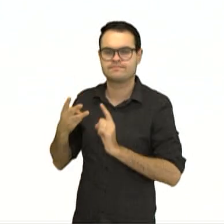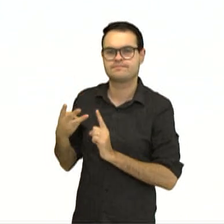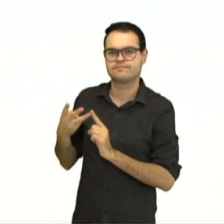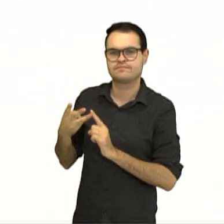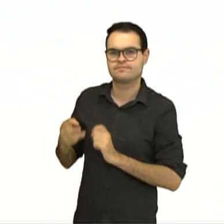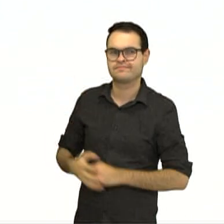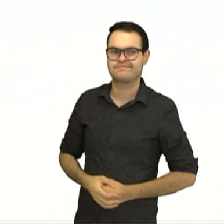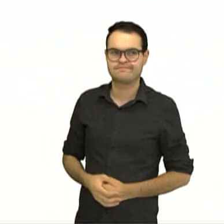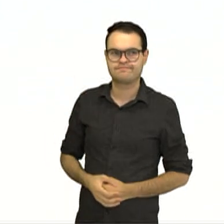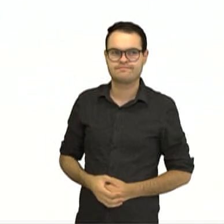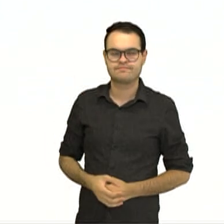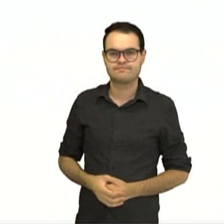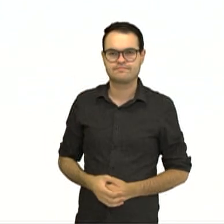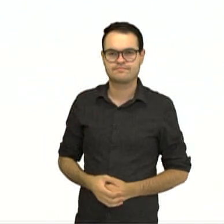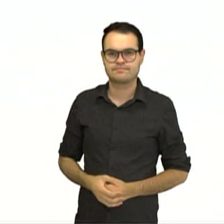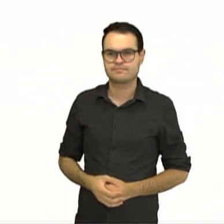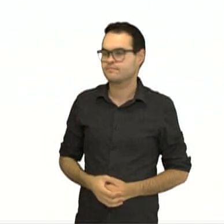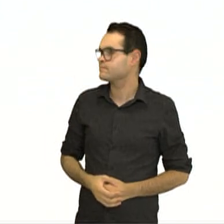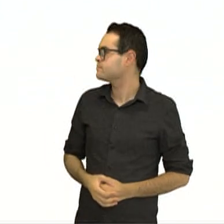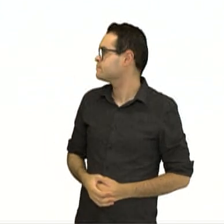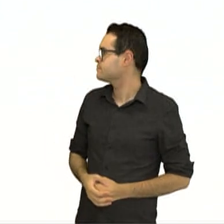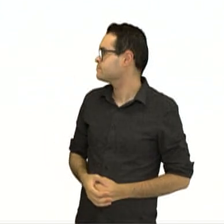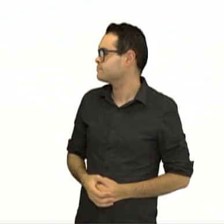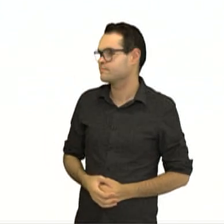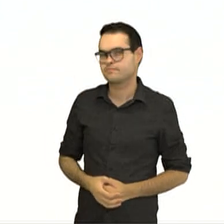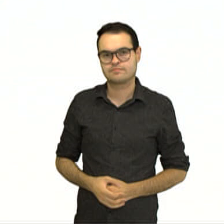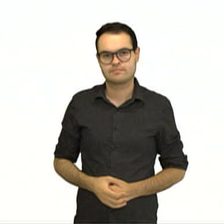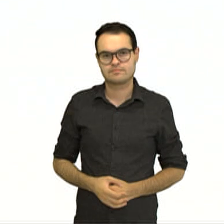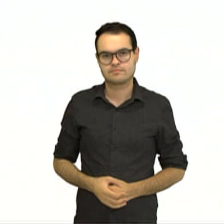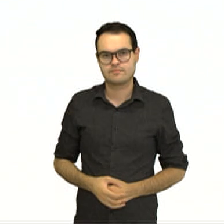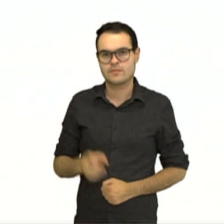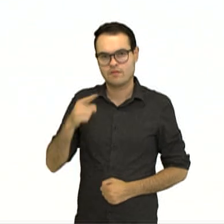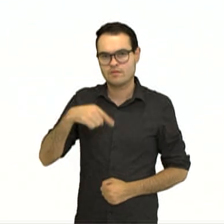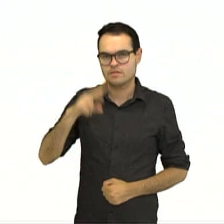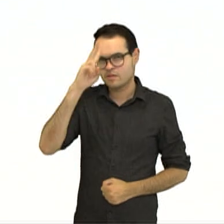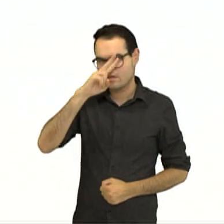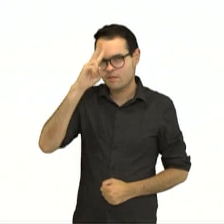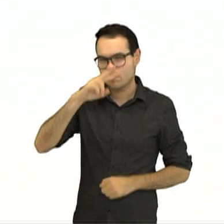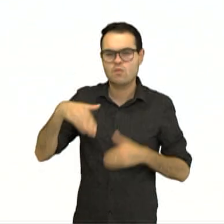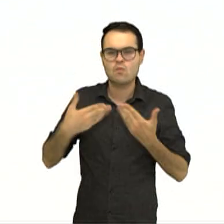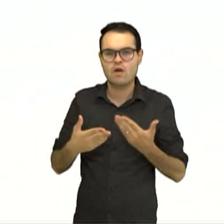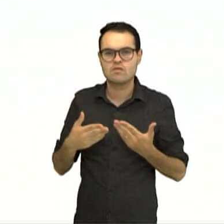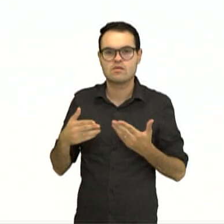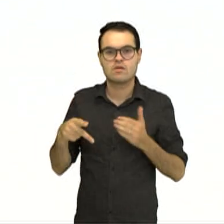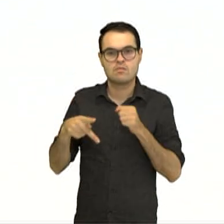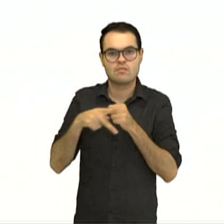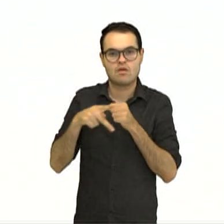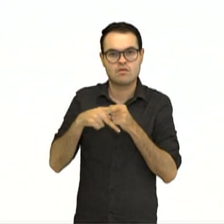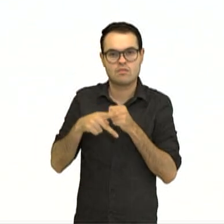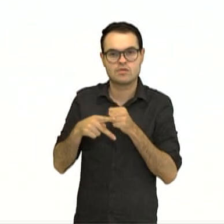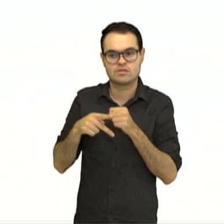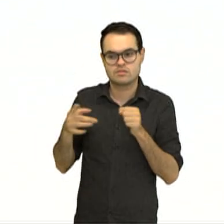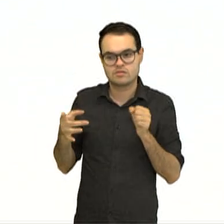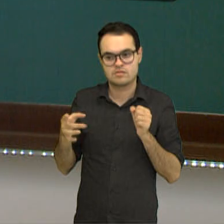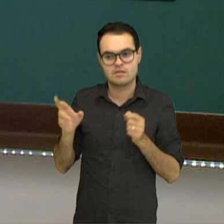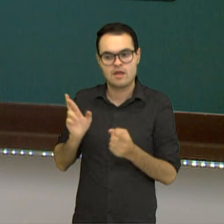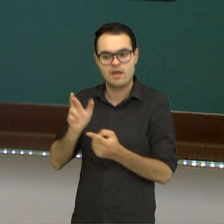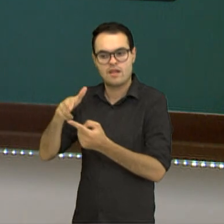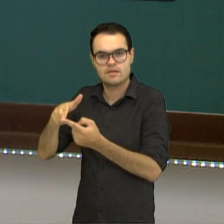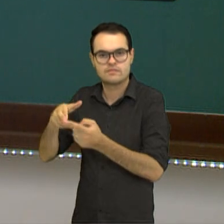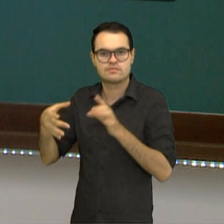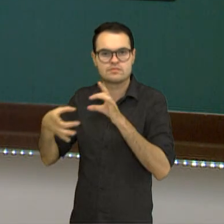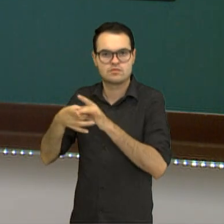Do you remember what relative pronouns and critics are? Vocês lembram quais são os pronomes relativos usados e suas contrações,